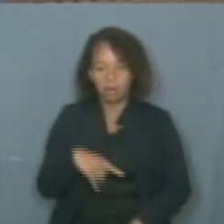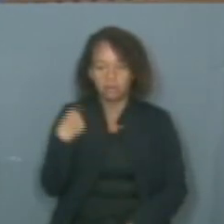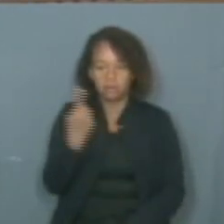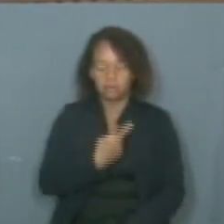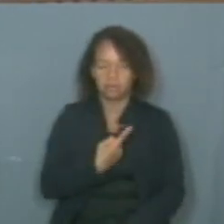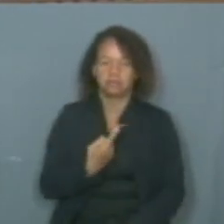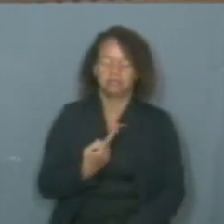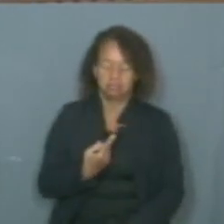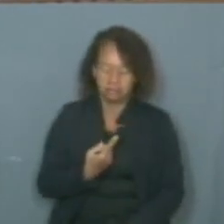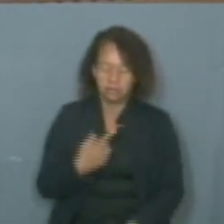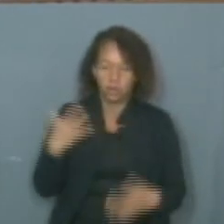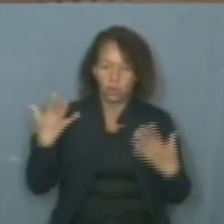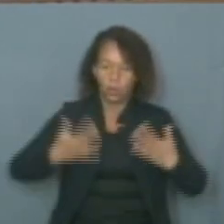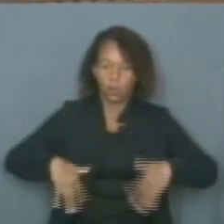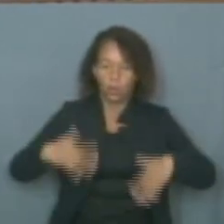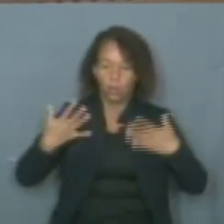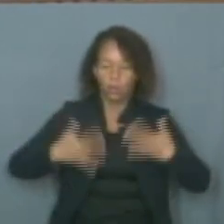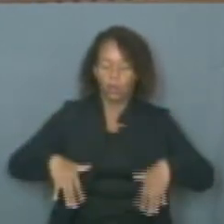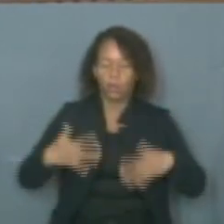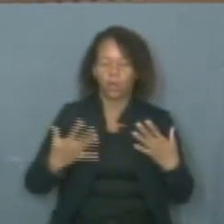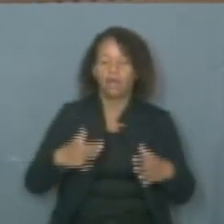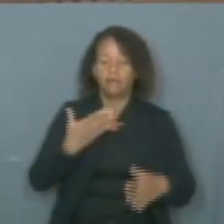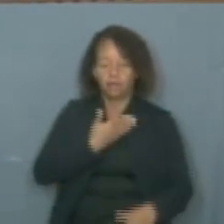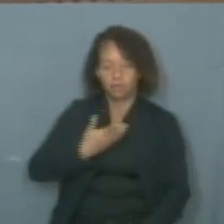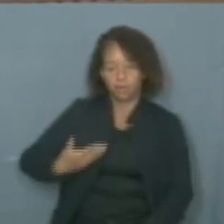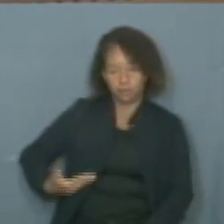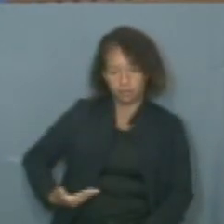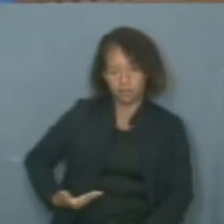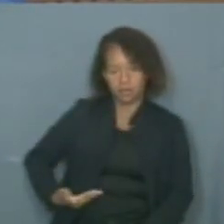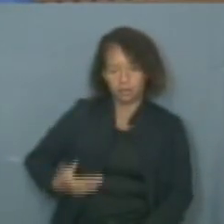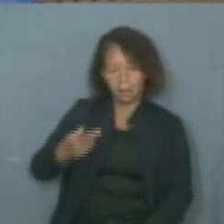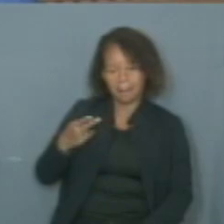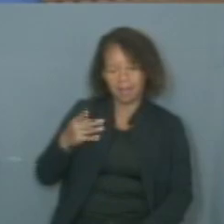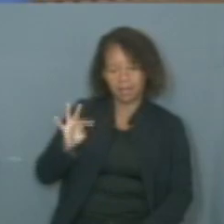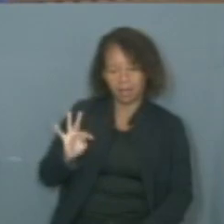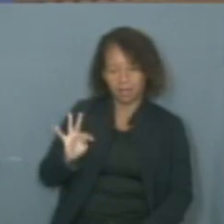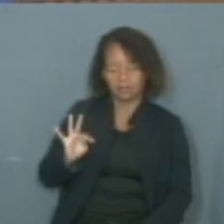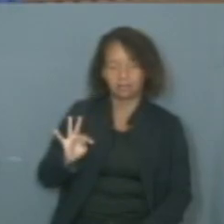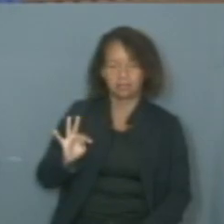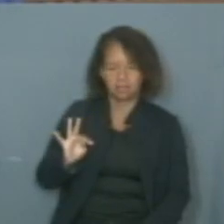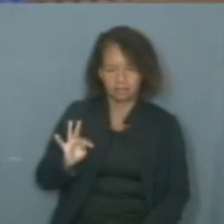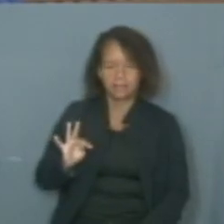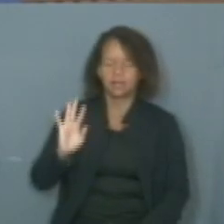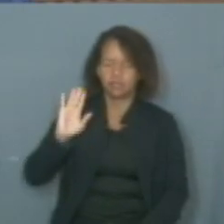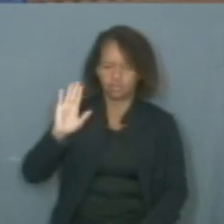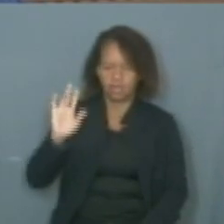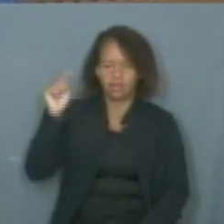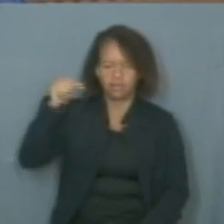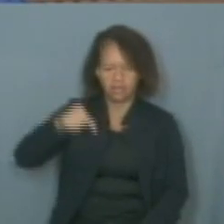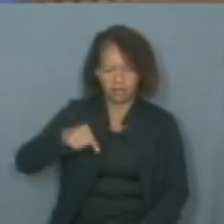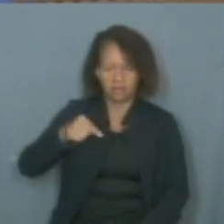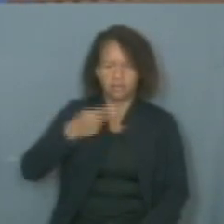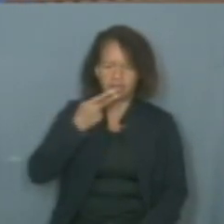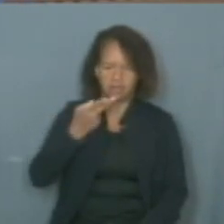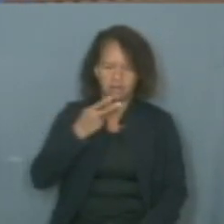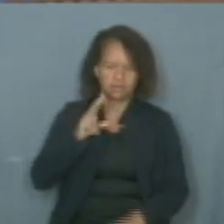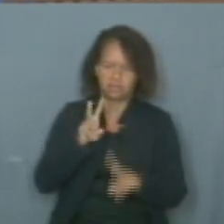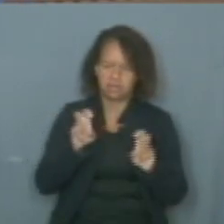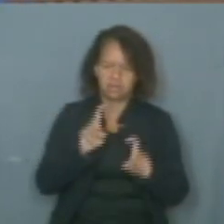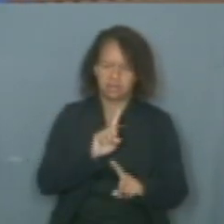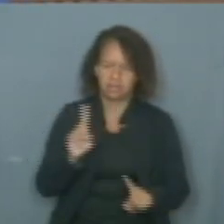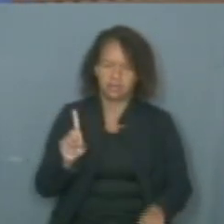país. Feito no governo do PT. Só que eu já vim aqui nessa casa para falar sobre